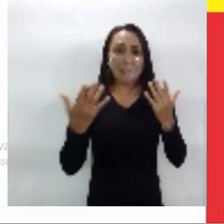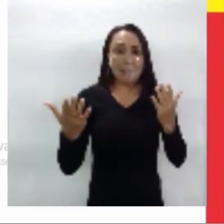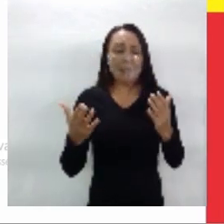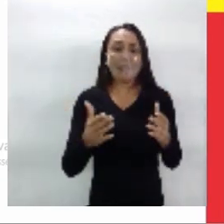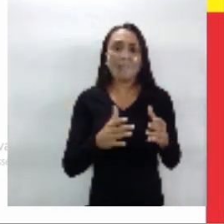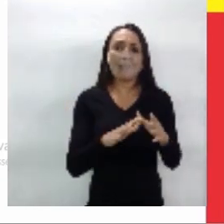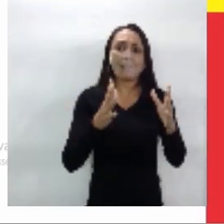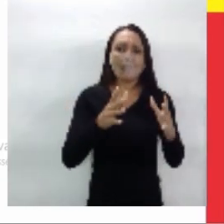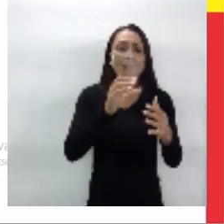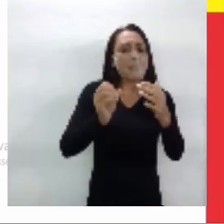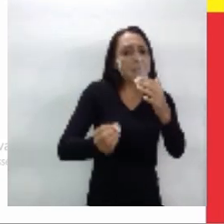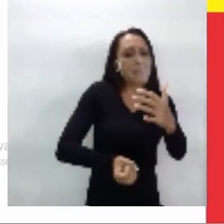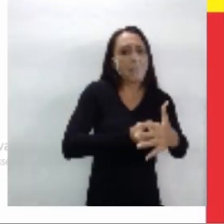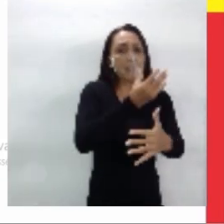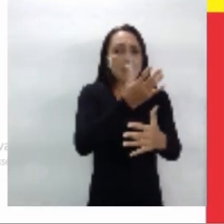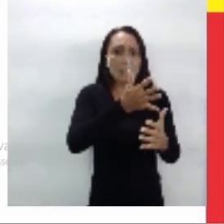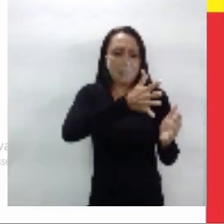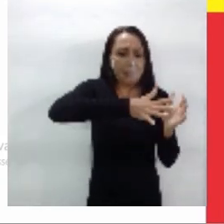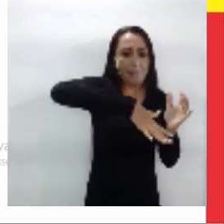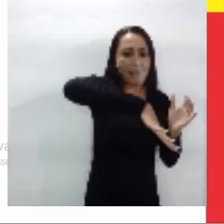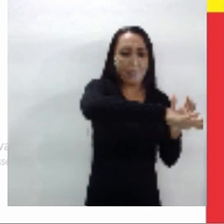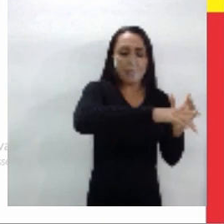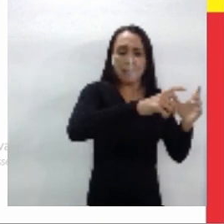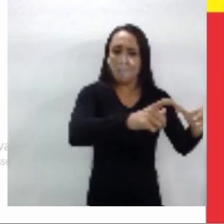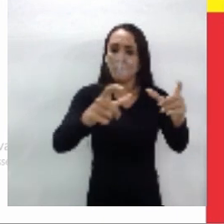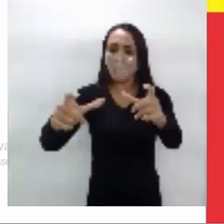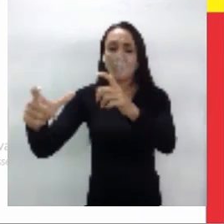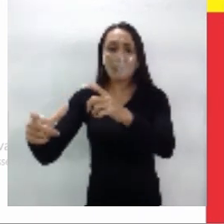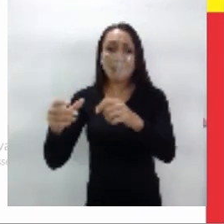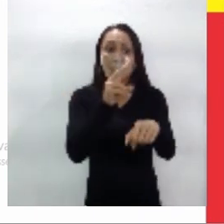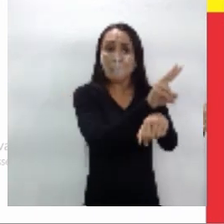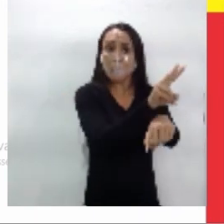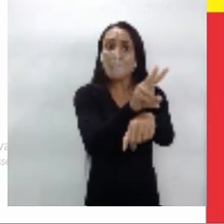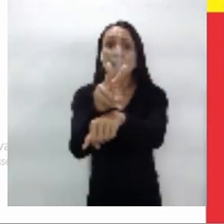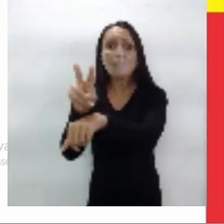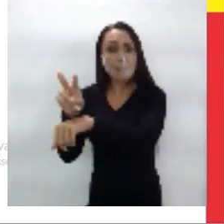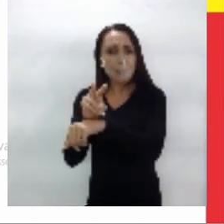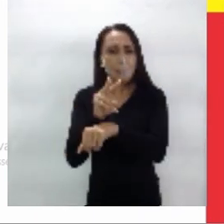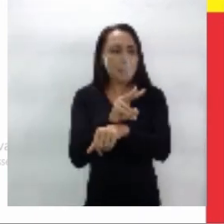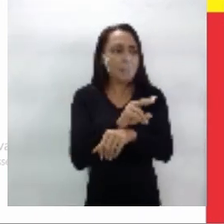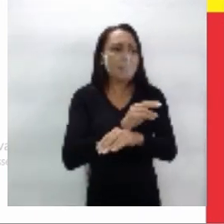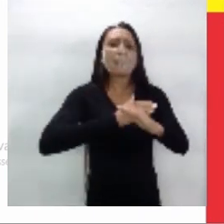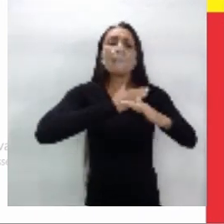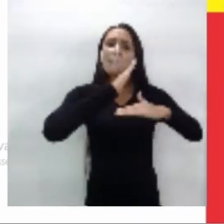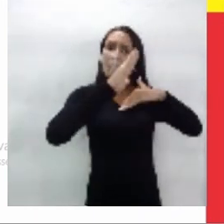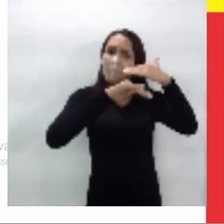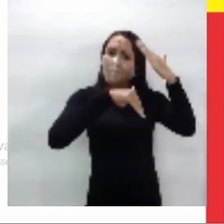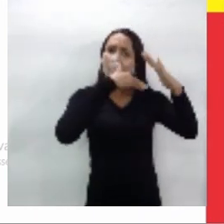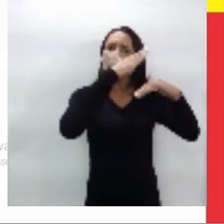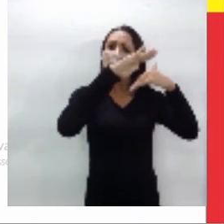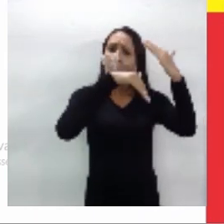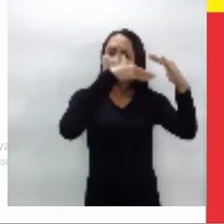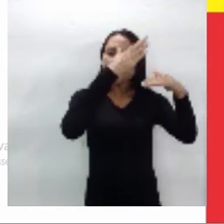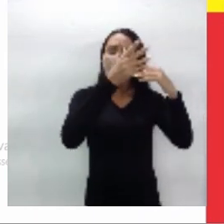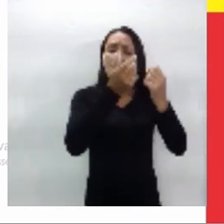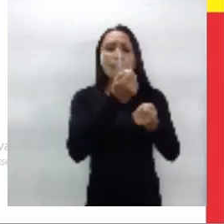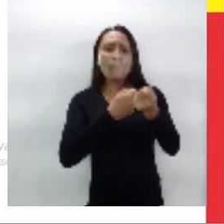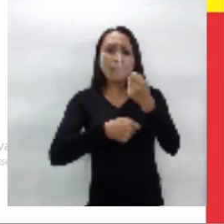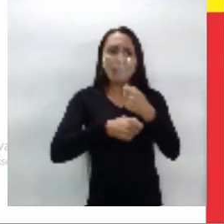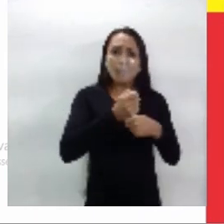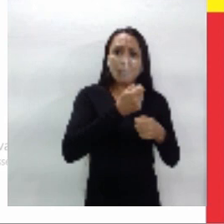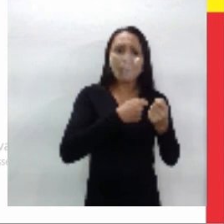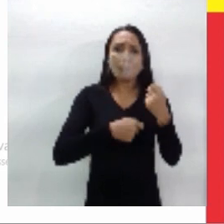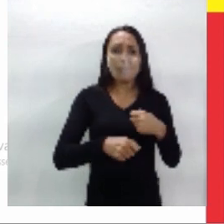vão sendo criados aos redores para essa cidade ficar protegida. Então, elas se desenvolveram economicamente